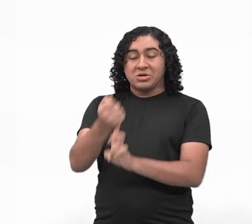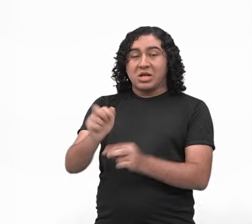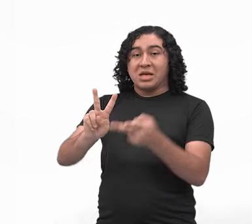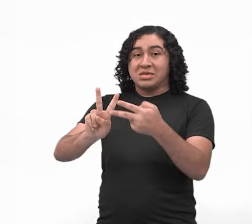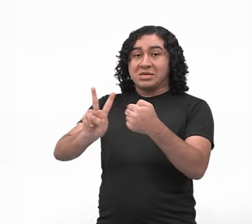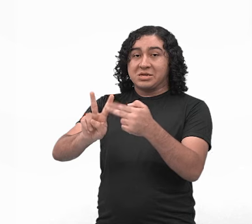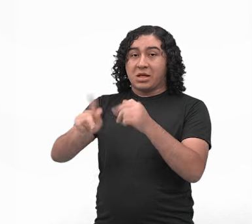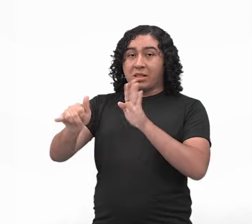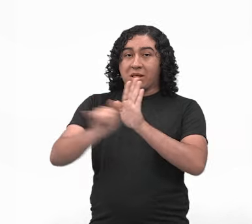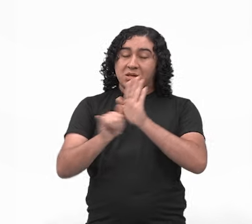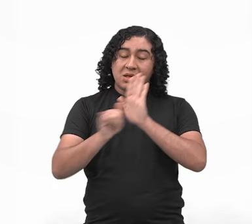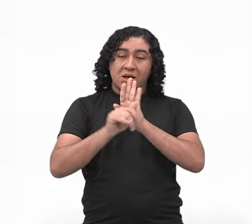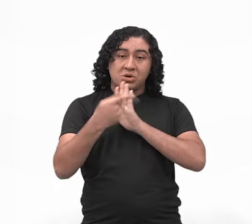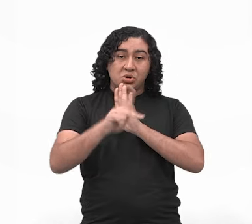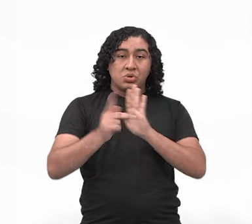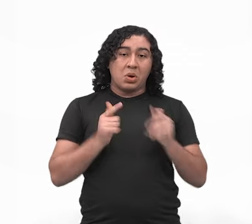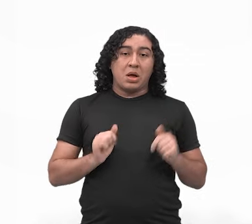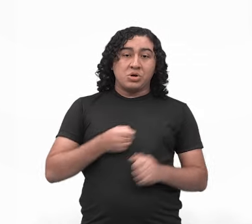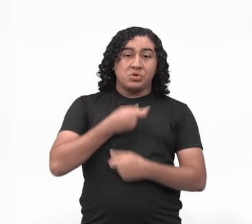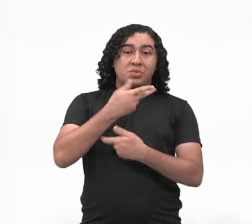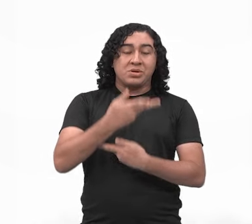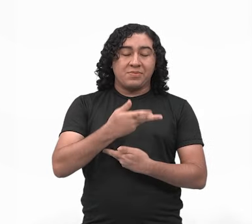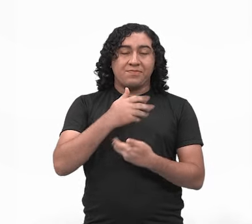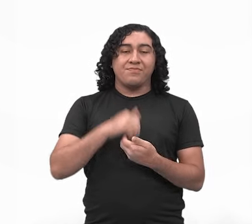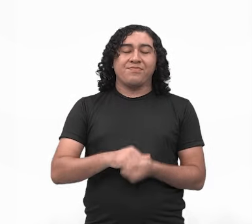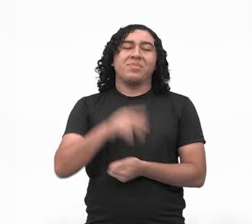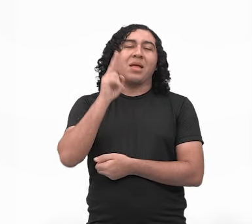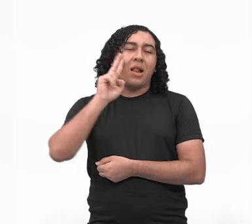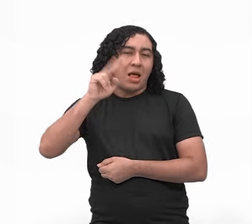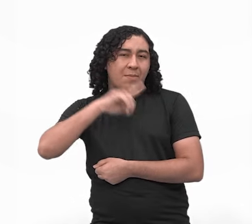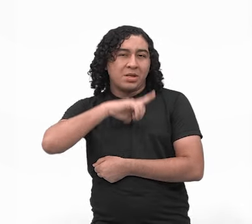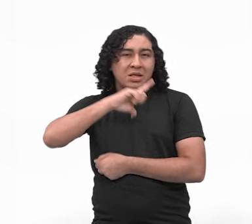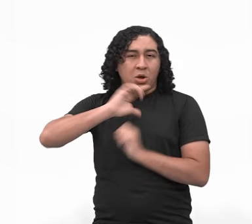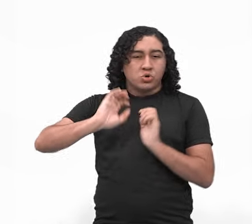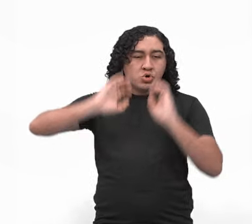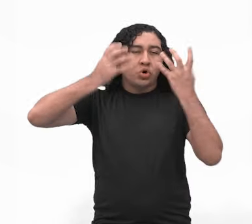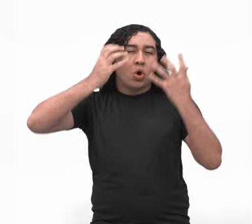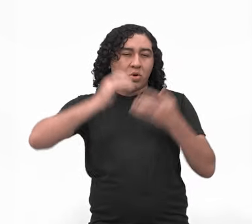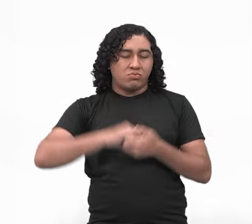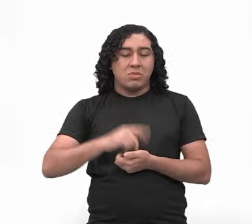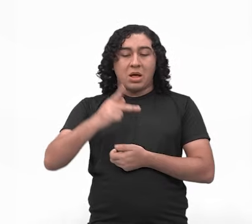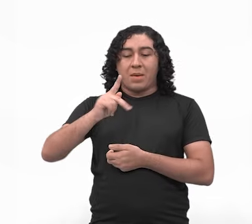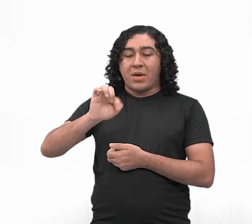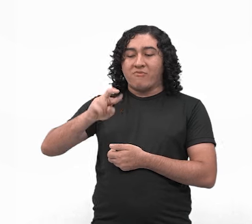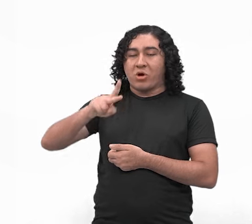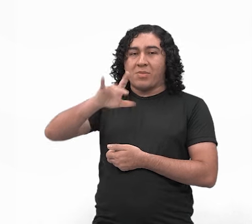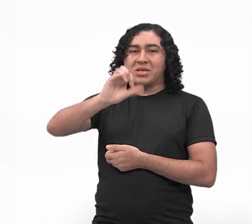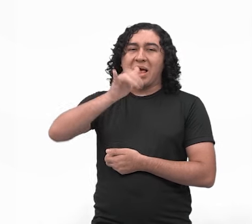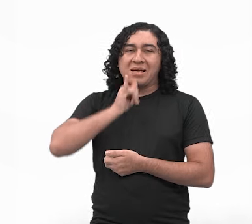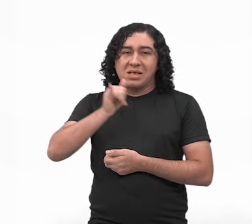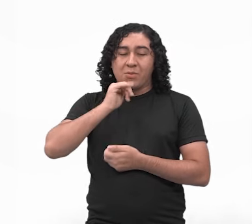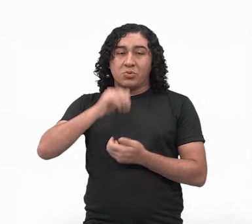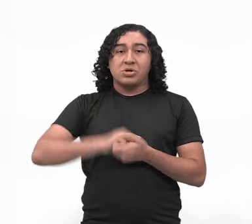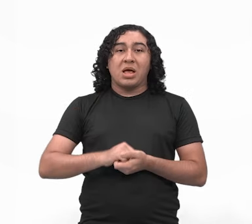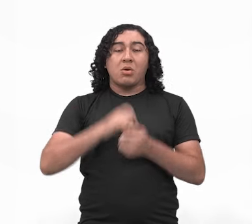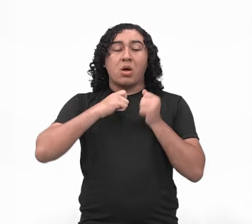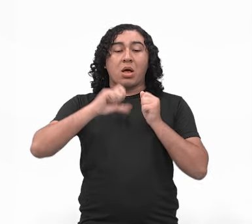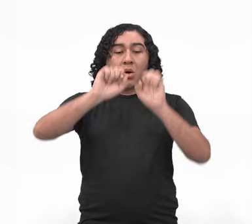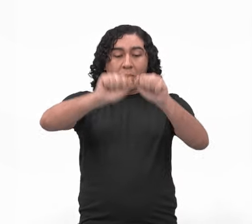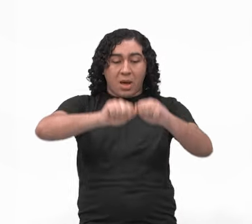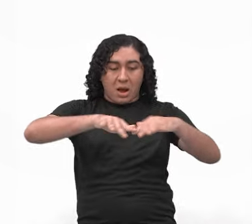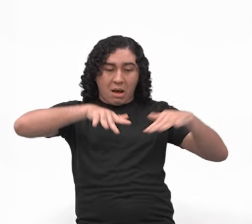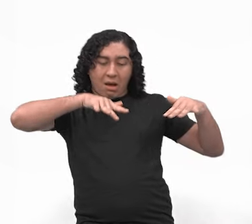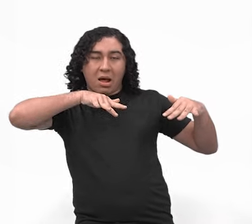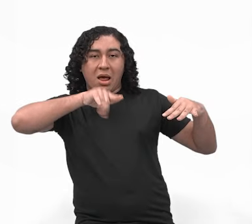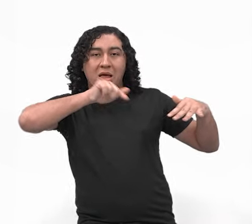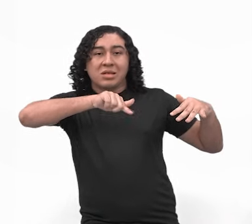suas performances e instalações. Lembram das performances? Performance é quando o público interage com o quê?